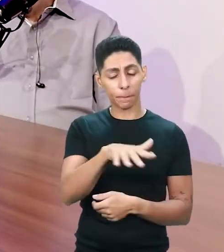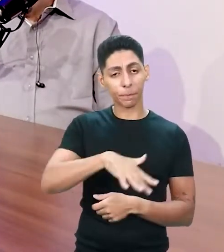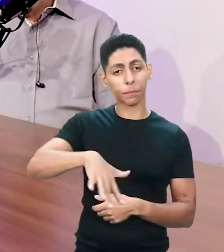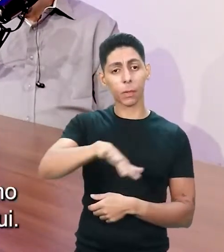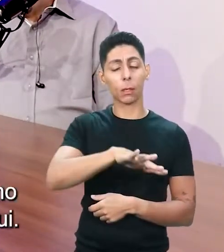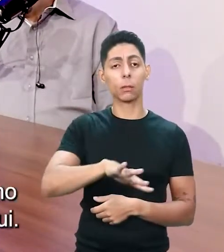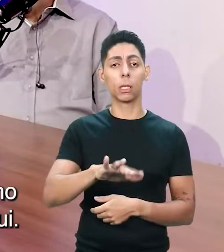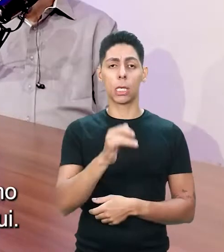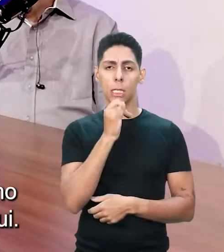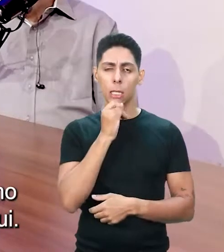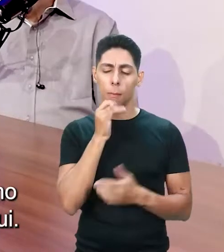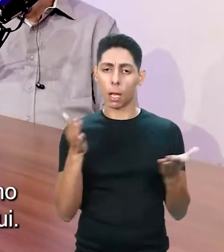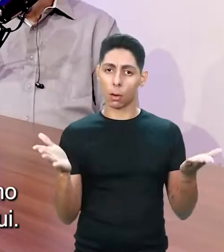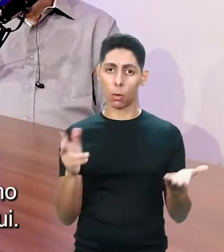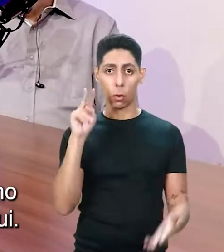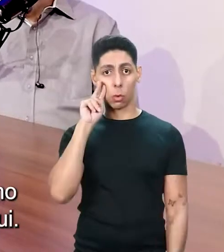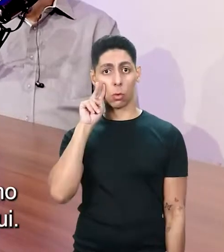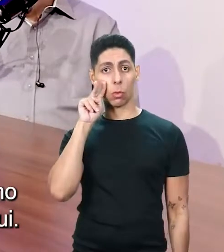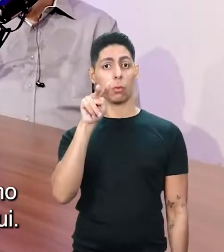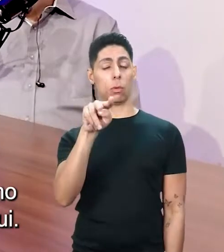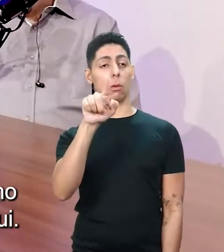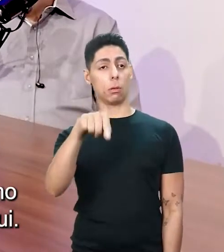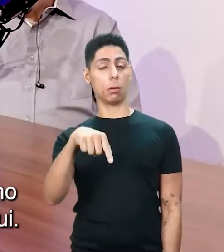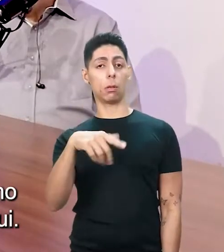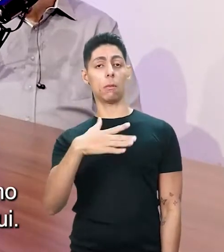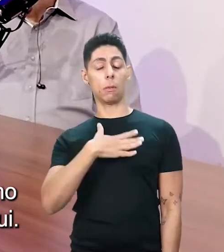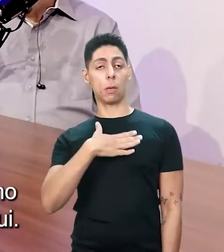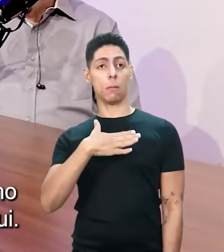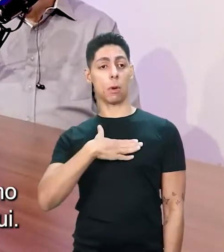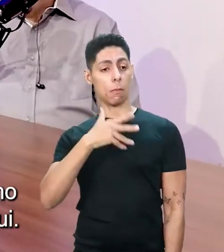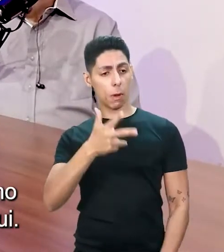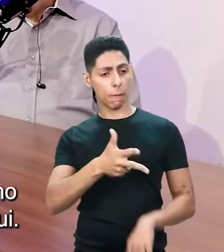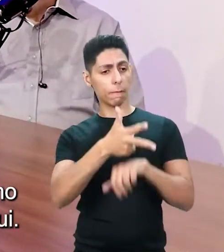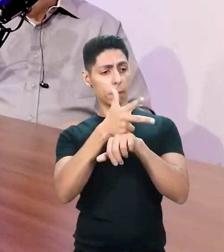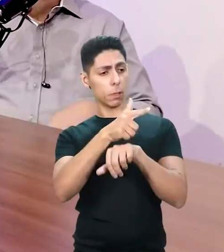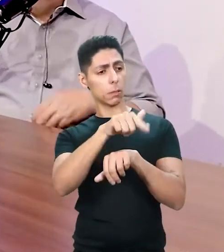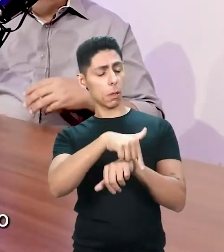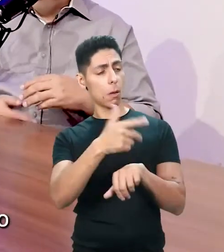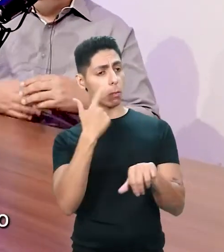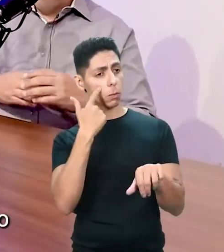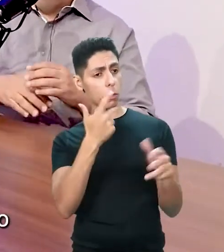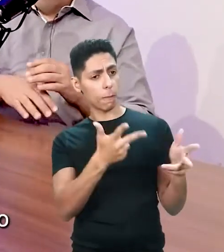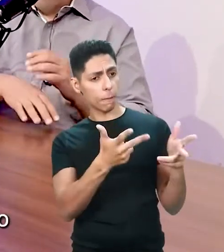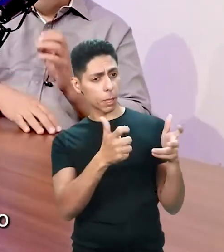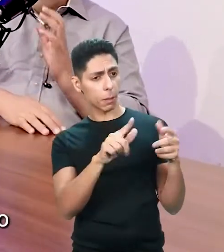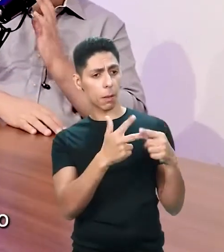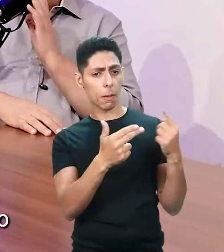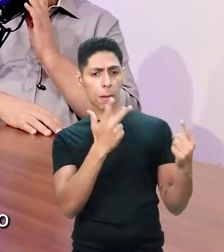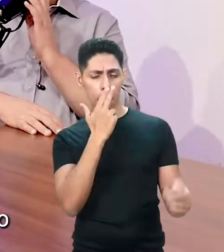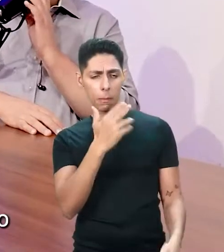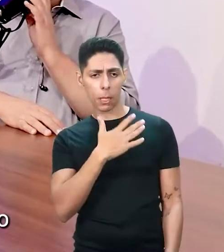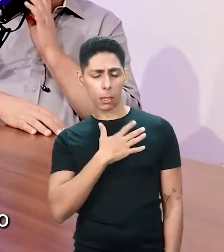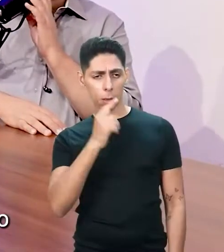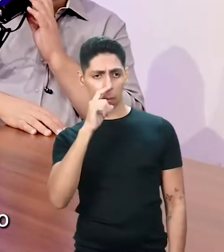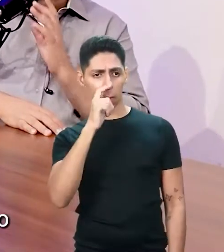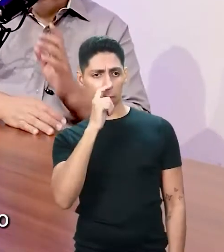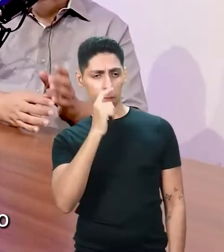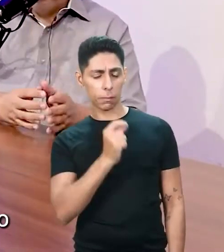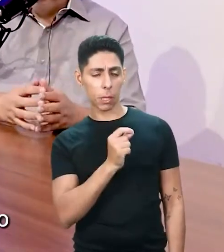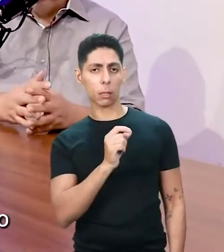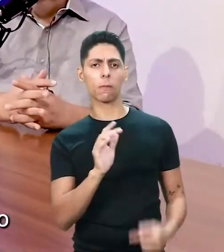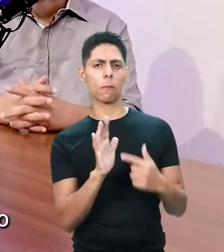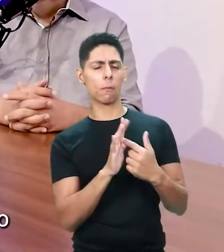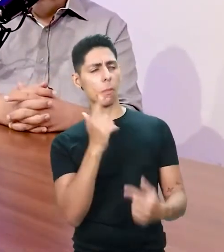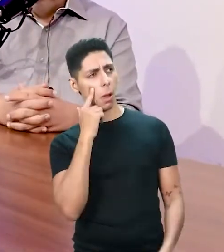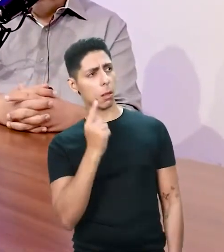estou fixando o olho na minha própria imagem, na câmera aqui, e é como se o meu nariz, vou simbolizar aqui para quem